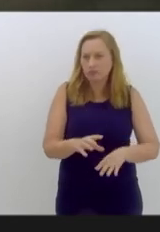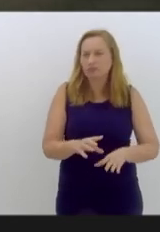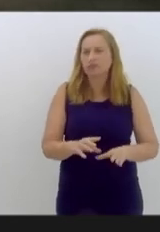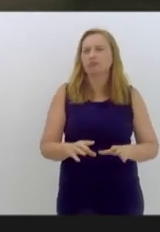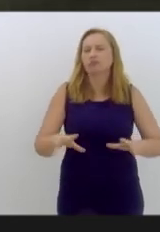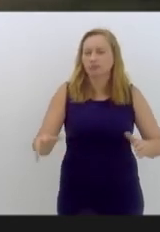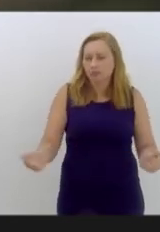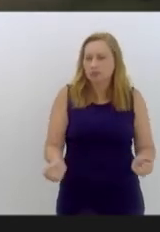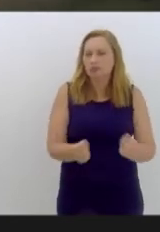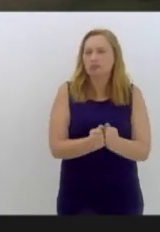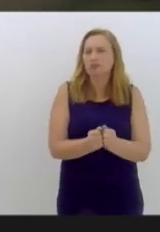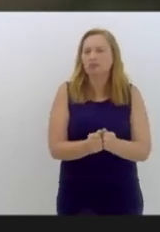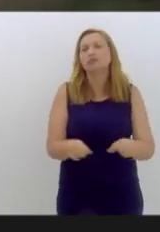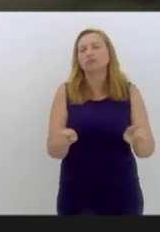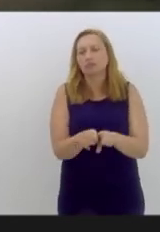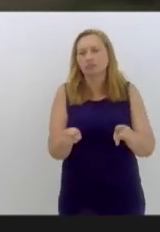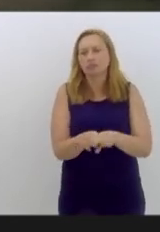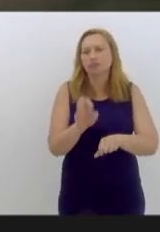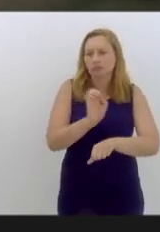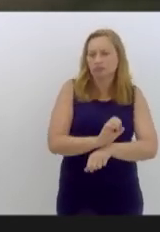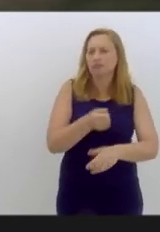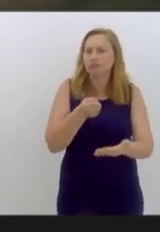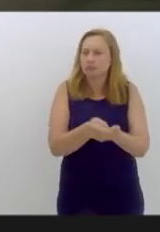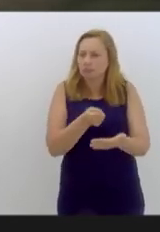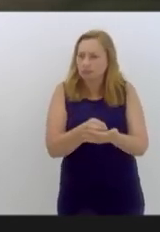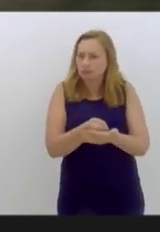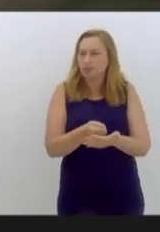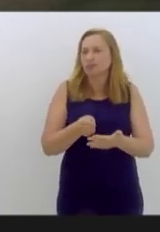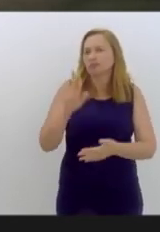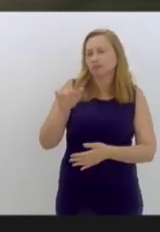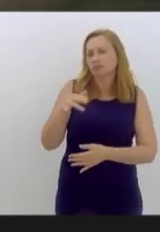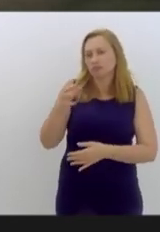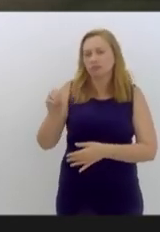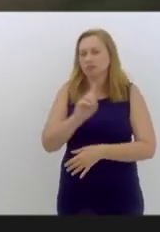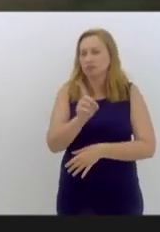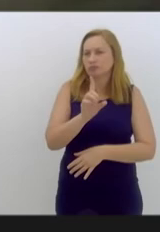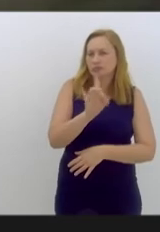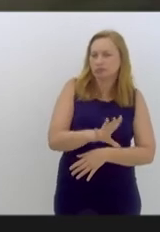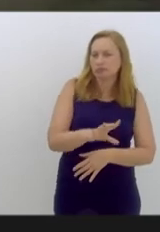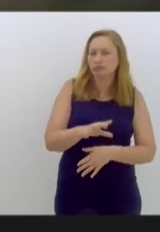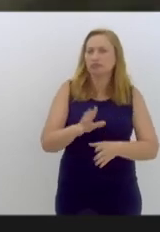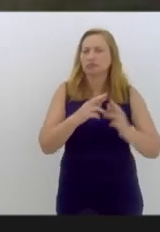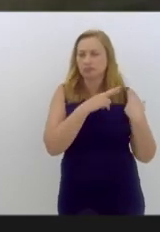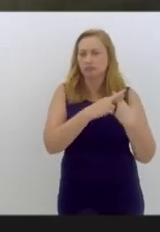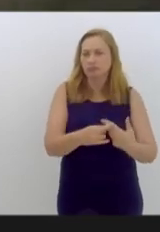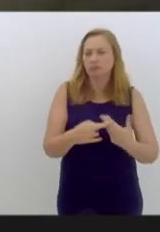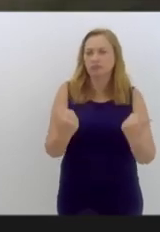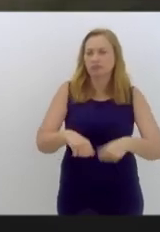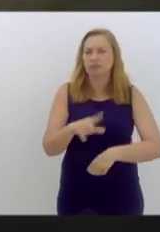colaboração. E, óbvio, também o Estado precisa cobrar a União, que não dá somente para o Estado ter essa responsabilidade.